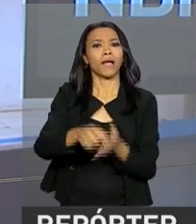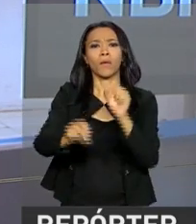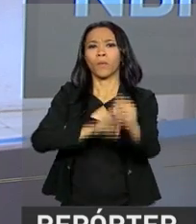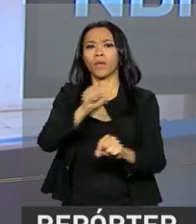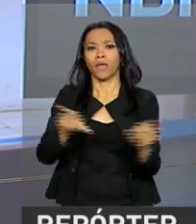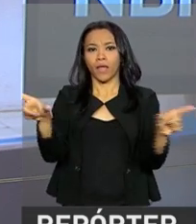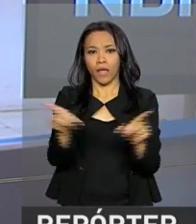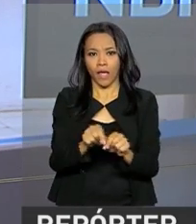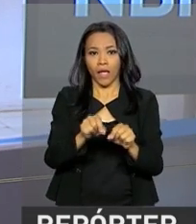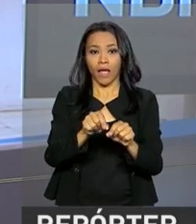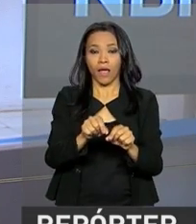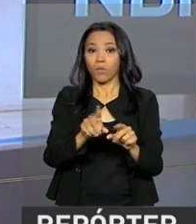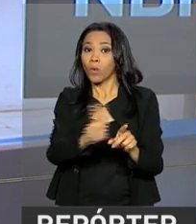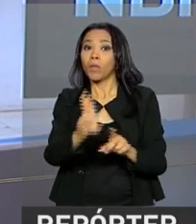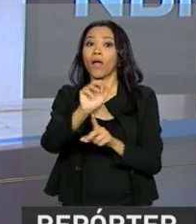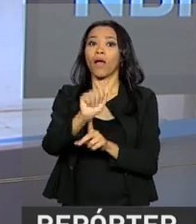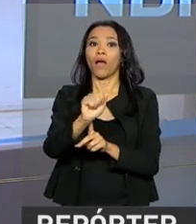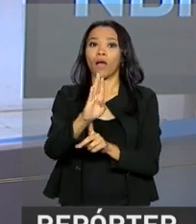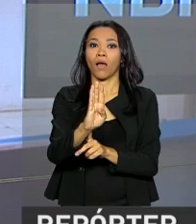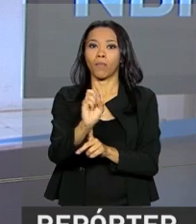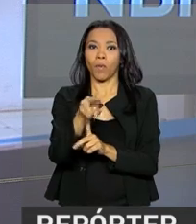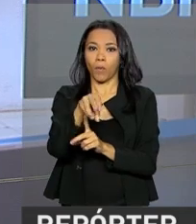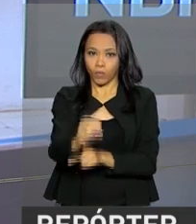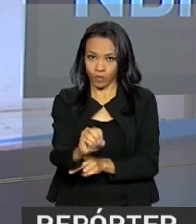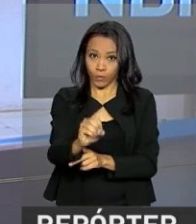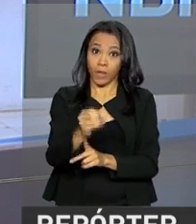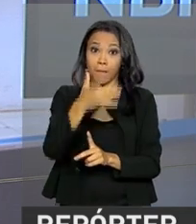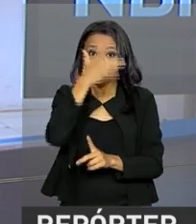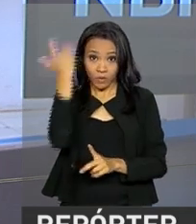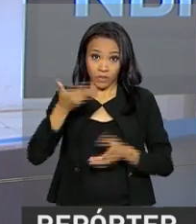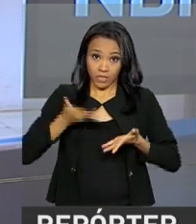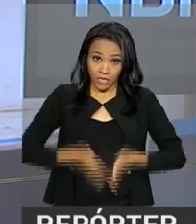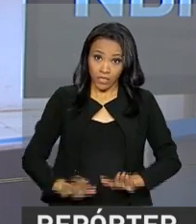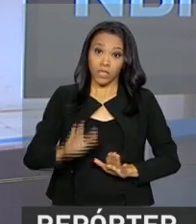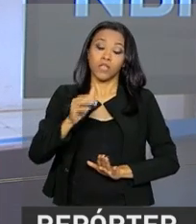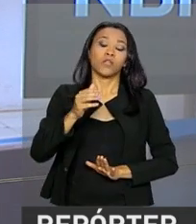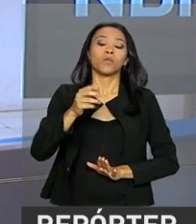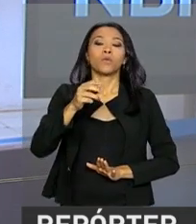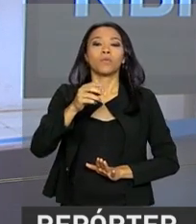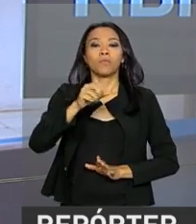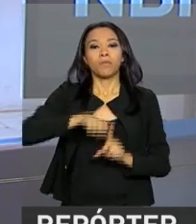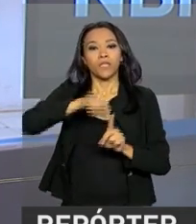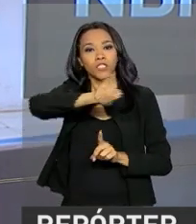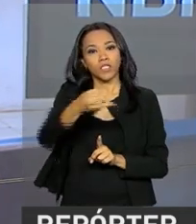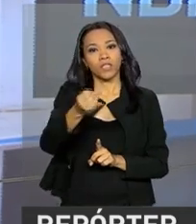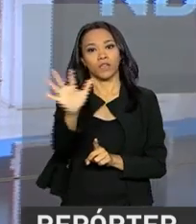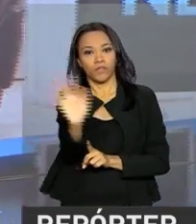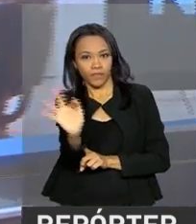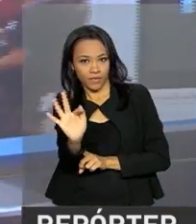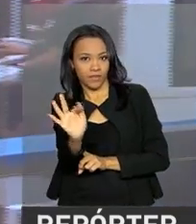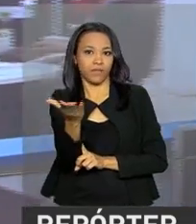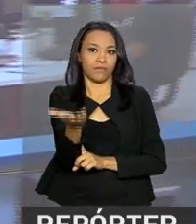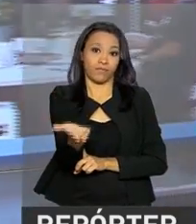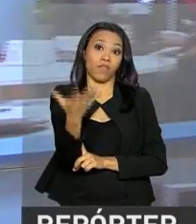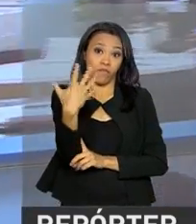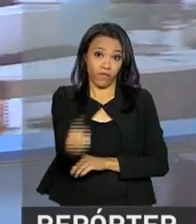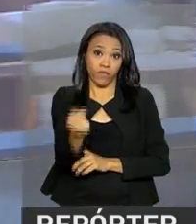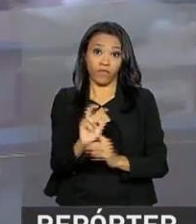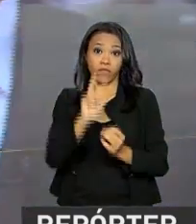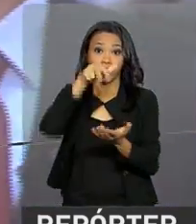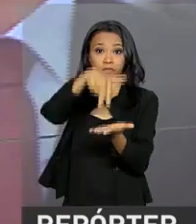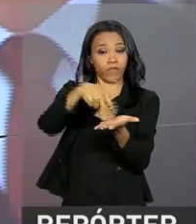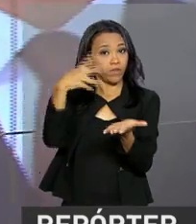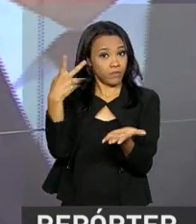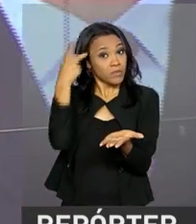base 2015 para os trabalhadores nascidos em janeiro e fevereiro Vamos então paraa nossa redação em São Paulo conversar